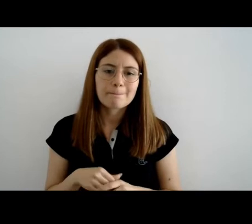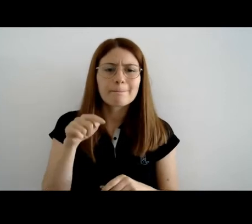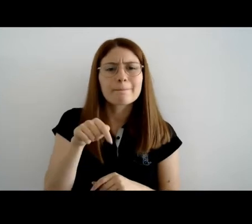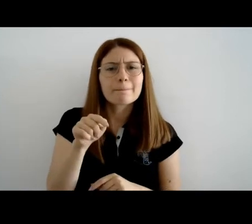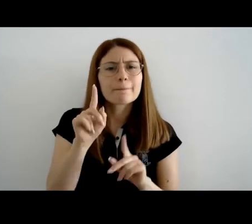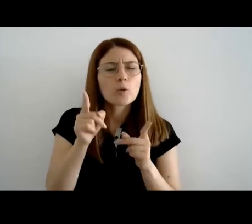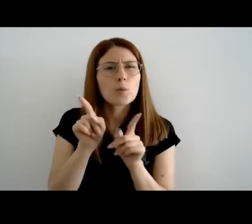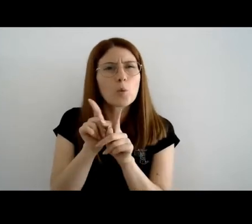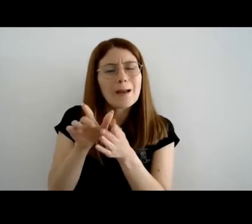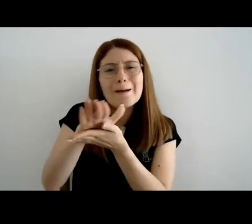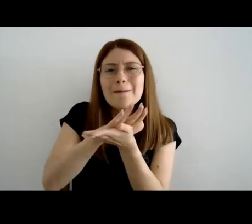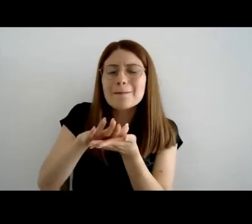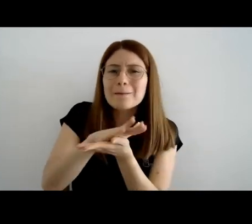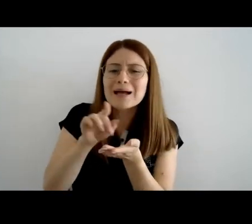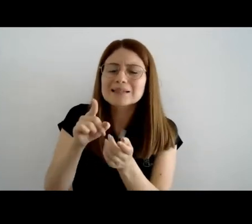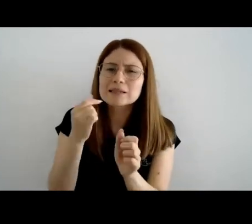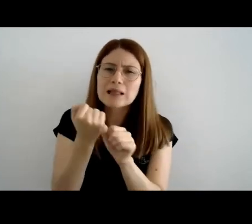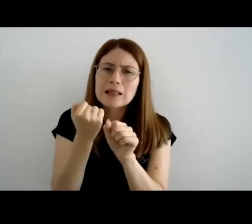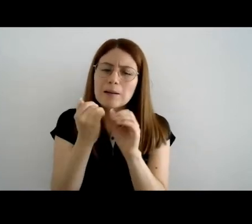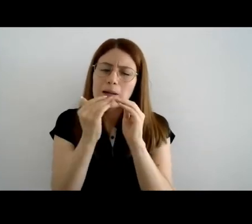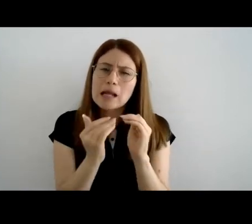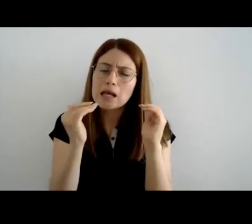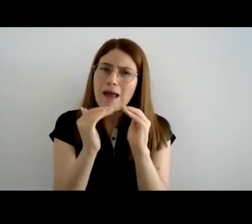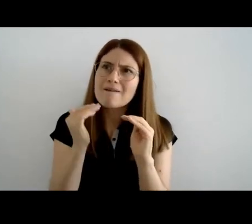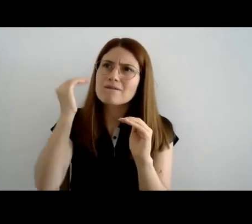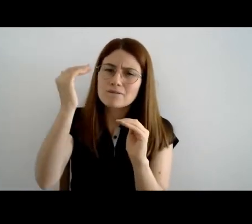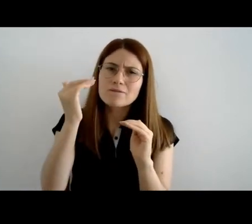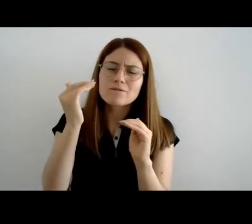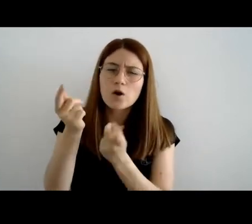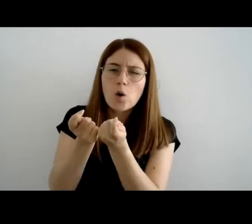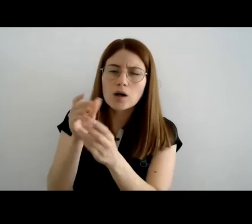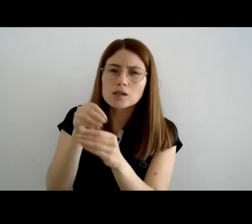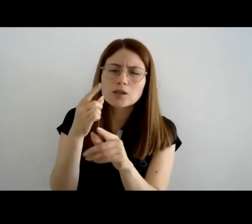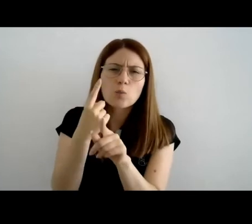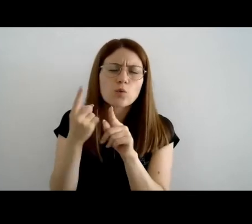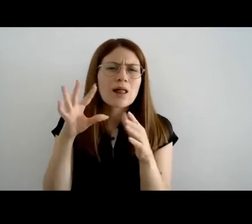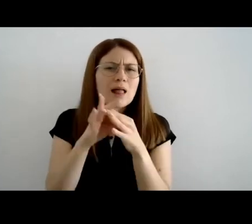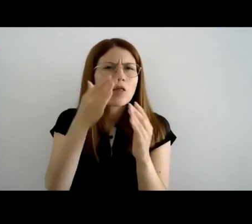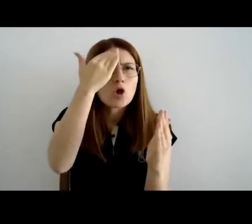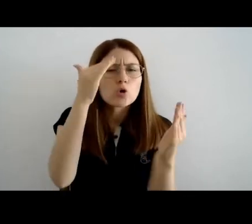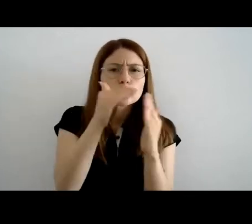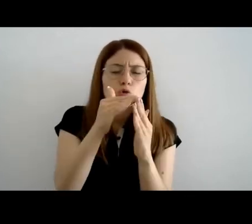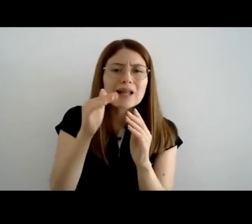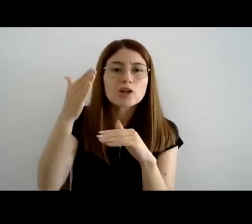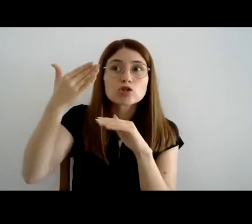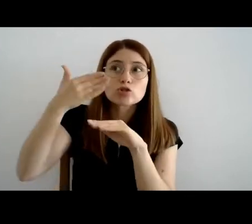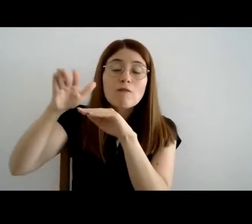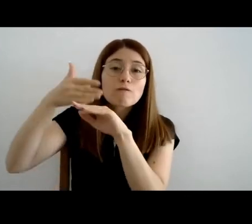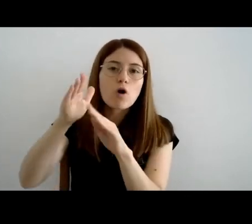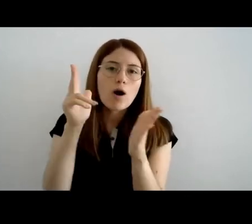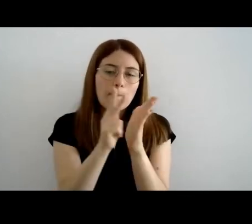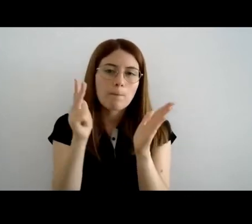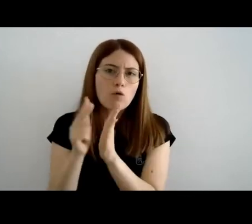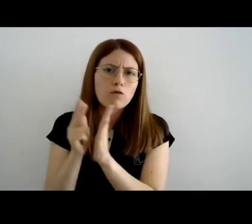cerne deste elevado rendimento organizacional. Tem a ver com resultados validados externamente. Trata-se de uma unidade